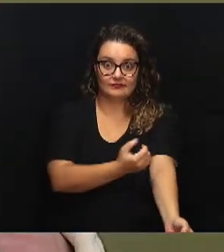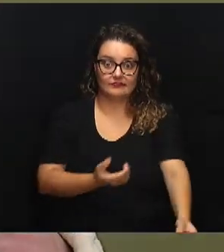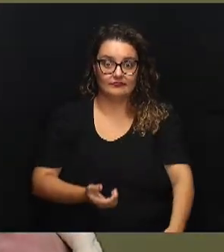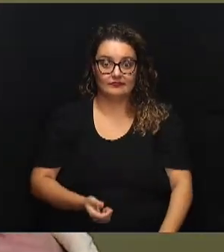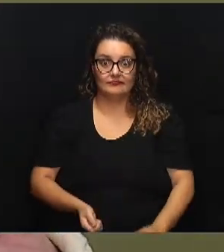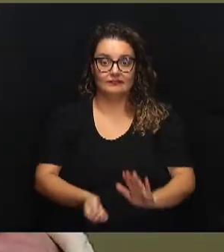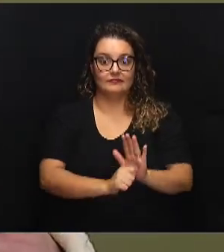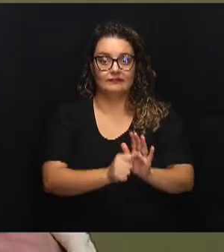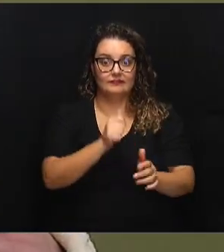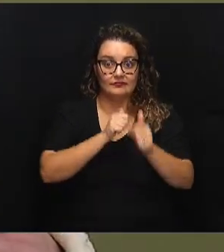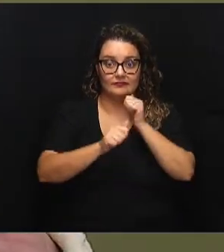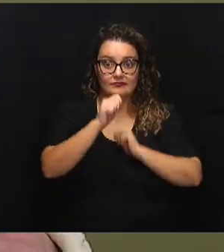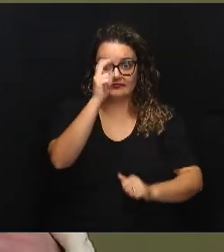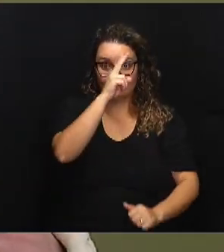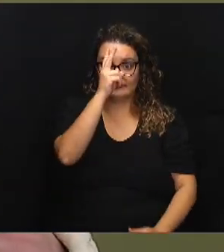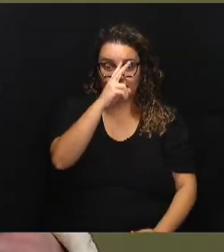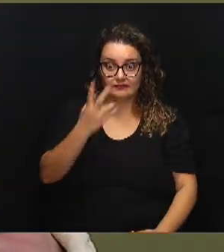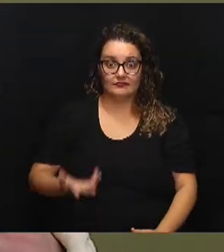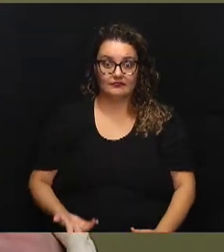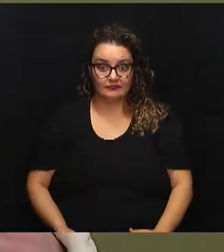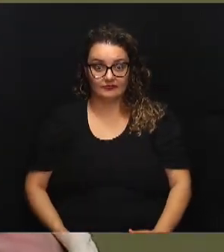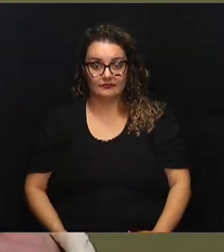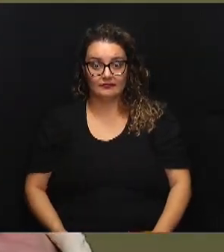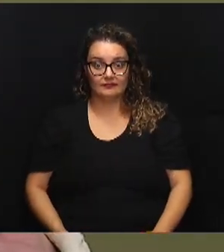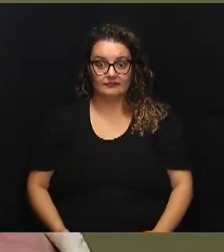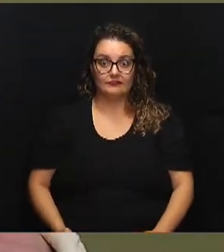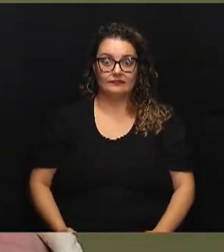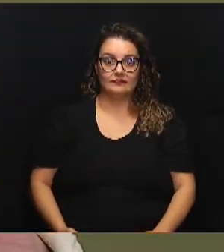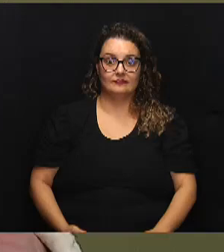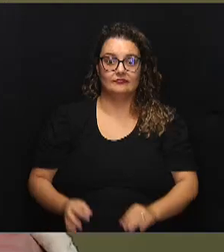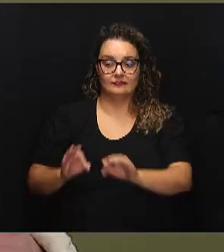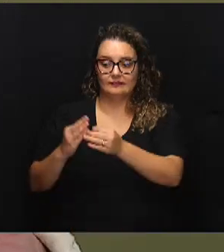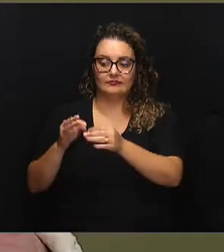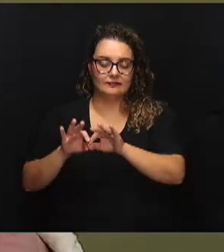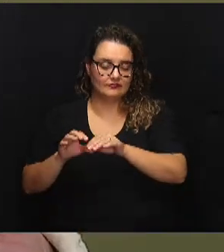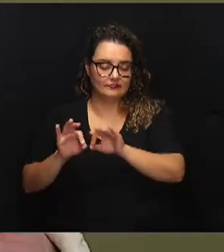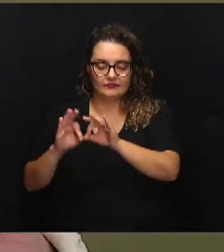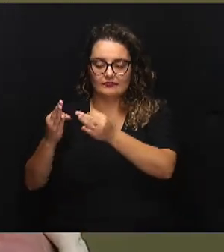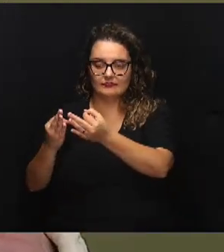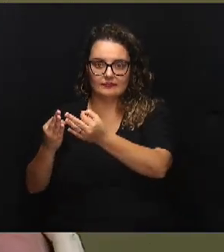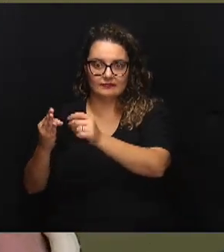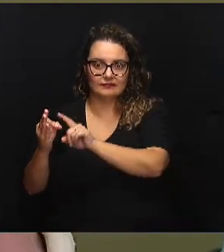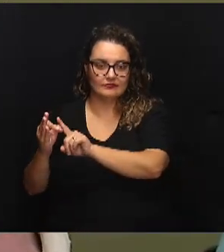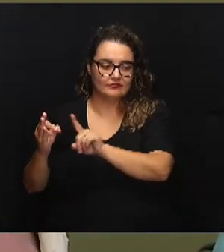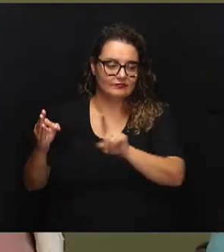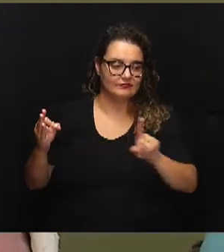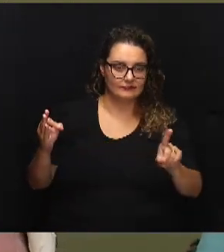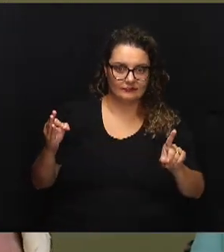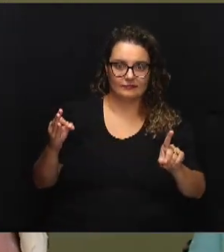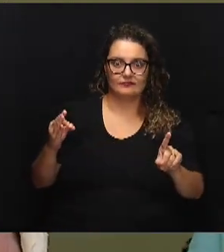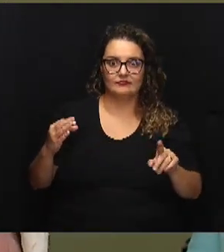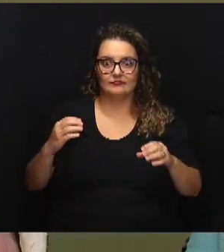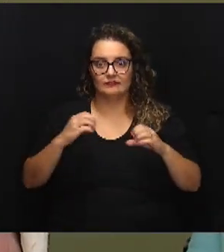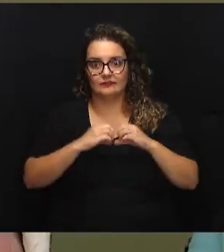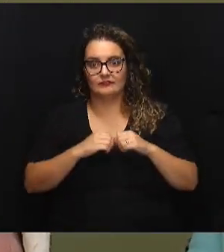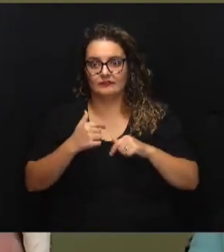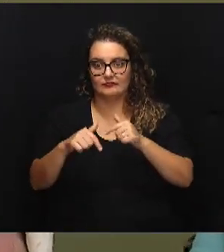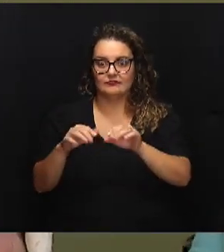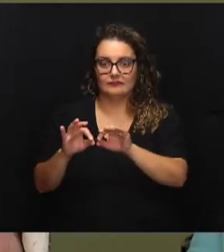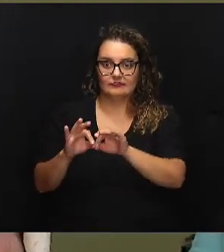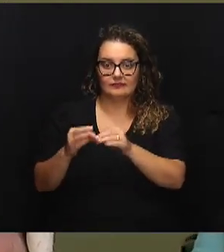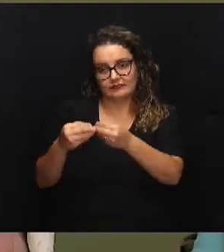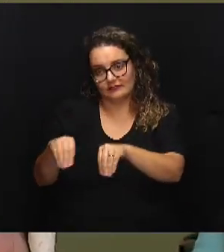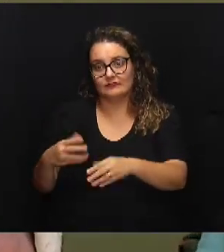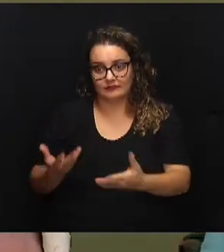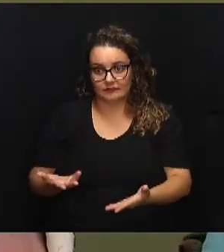Também bebia, bebida alcoólica. Me afastei muito da minha família, né? Dos meus queridos. O meu trabalho também foi prejudicado